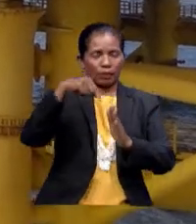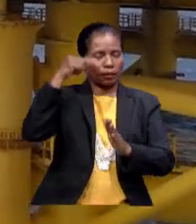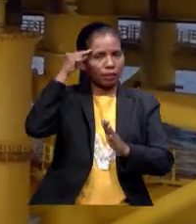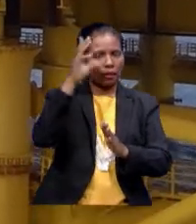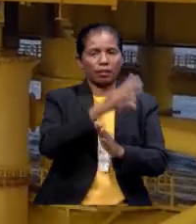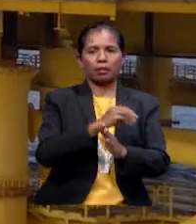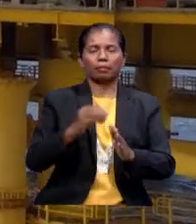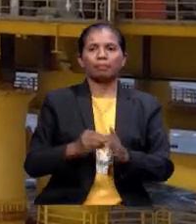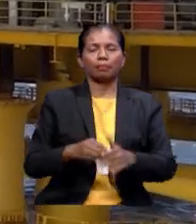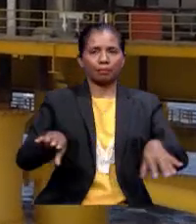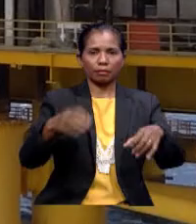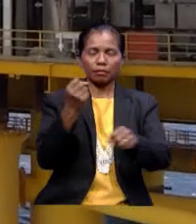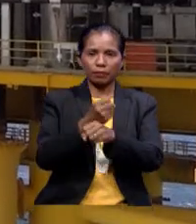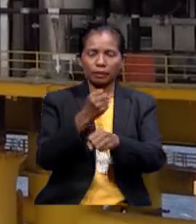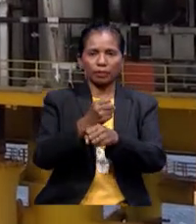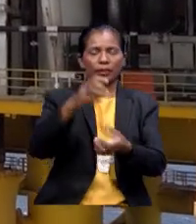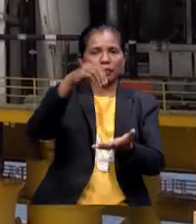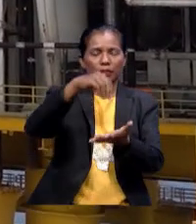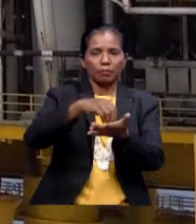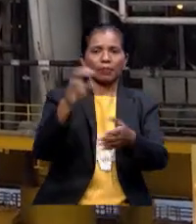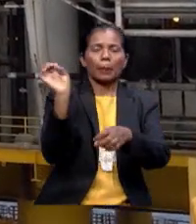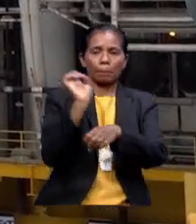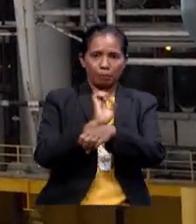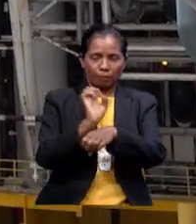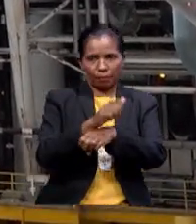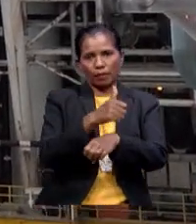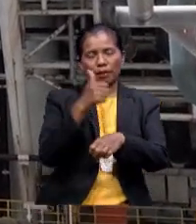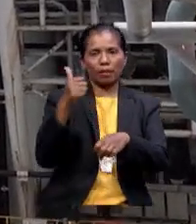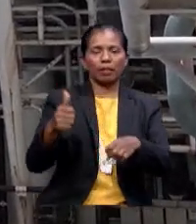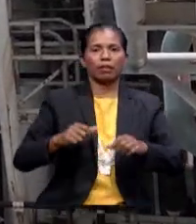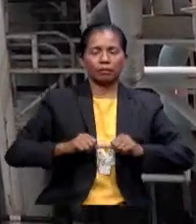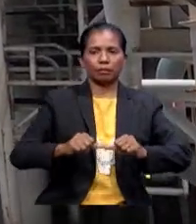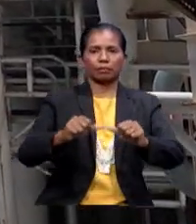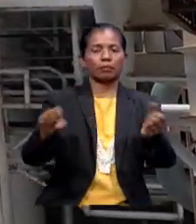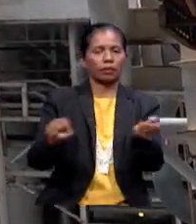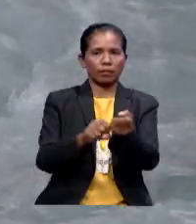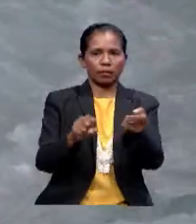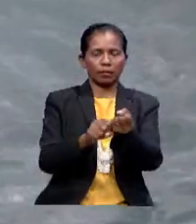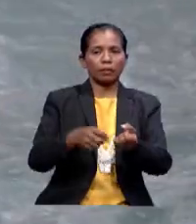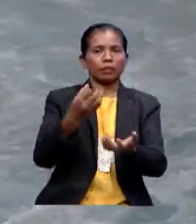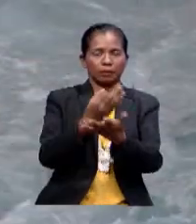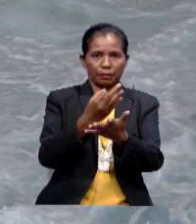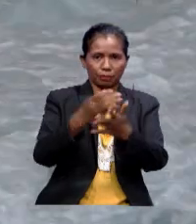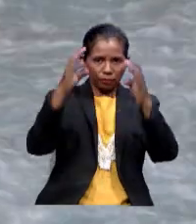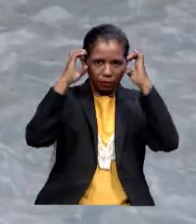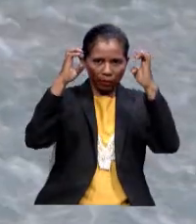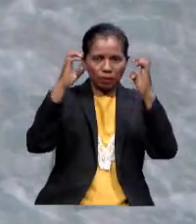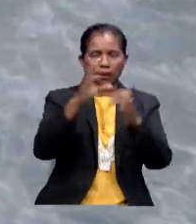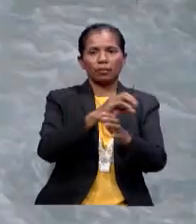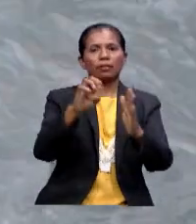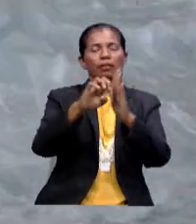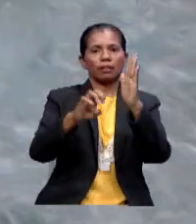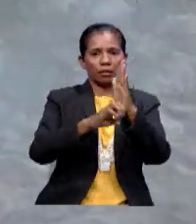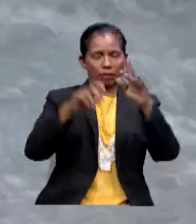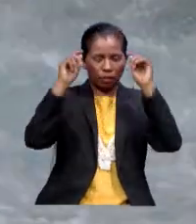atu esforço makas investe ia setor produtivo selu, ho di kontribui receita ba estado Timor-Leste, tamba ia fulang